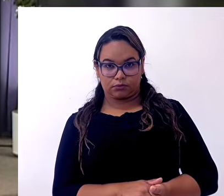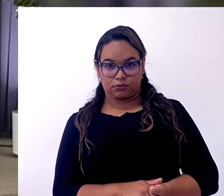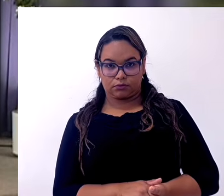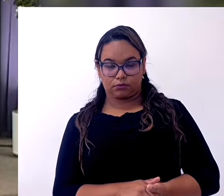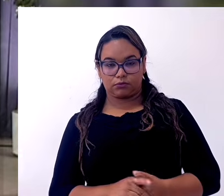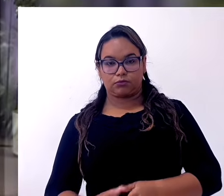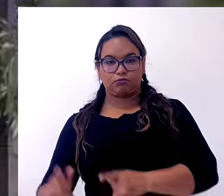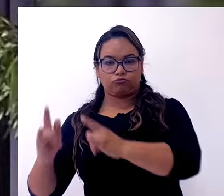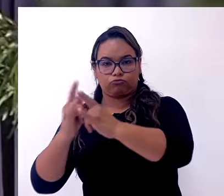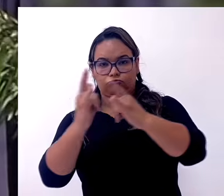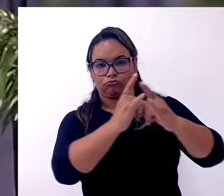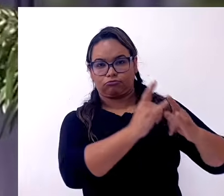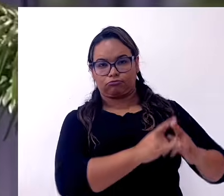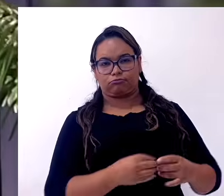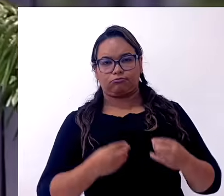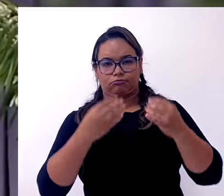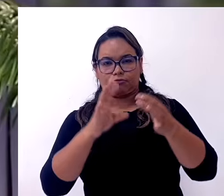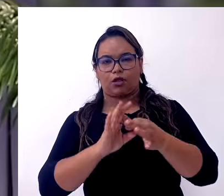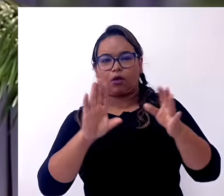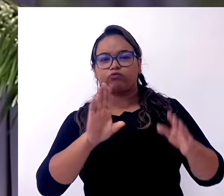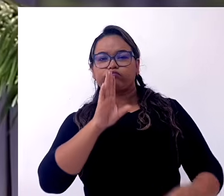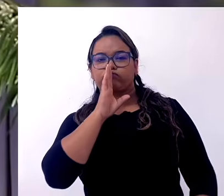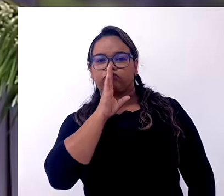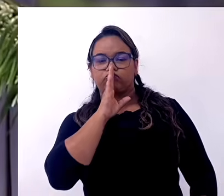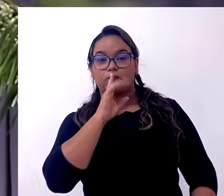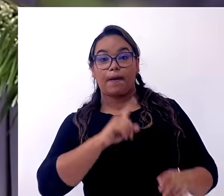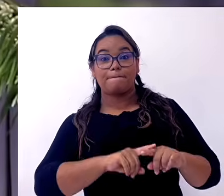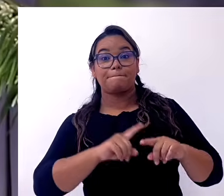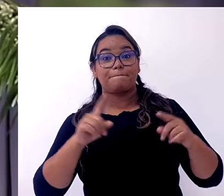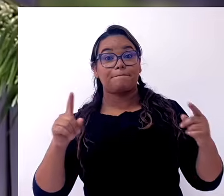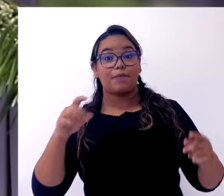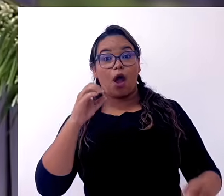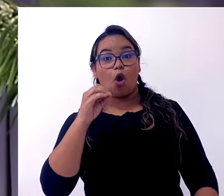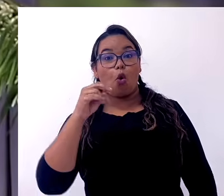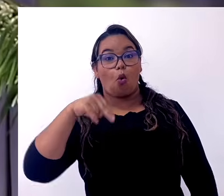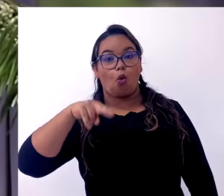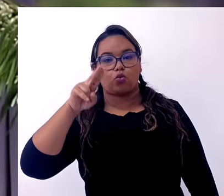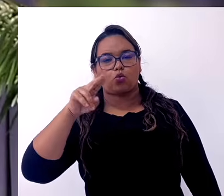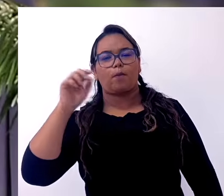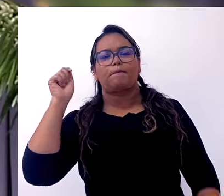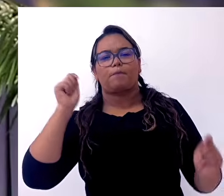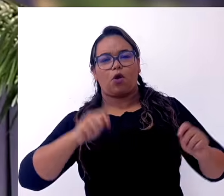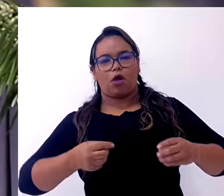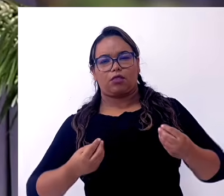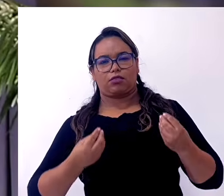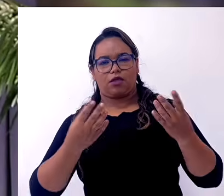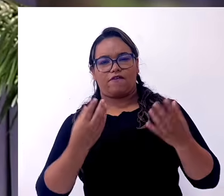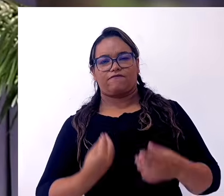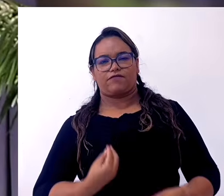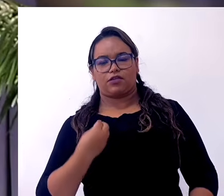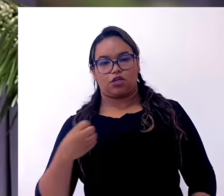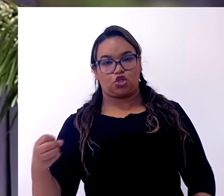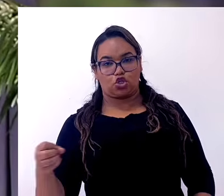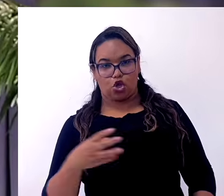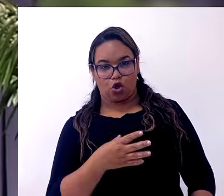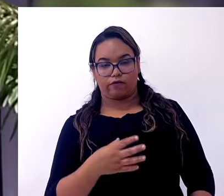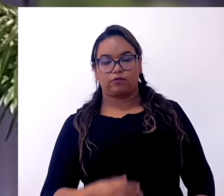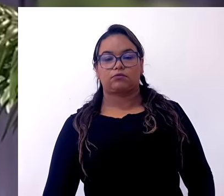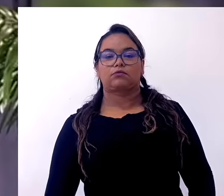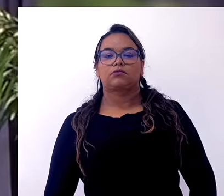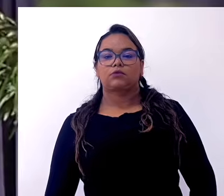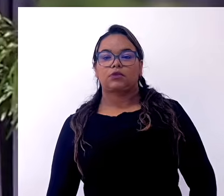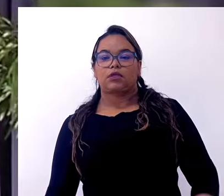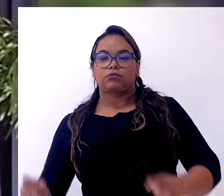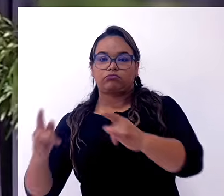Então vocês ouviram em cadeia nacional que havia uma segunda bomba. E a primeira bomba causou o dano que vocês veem aqui.